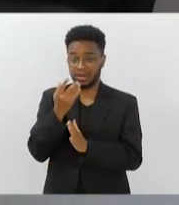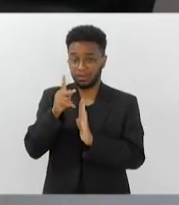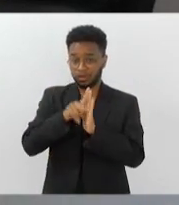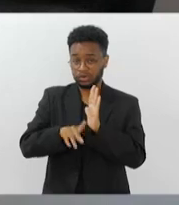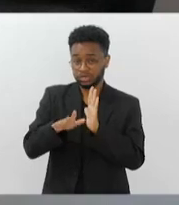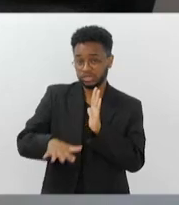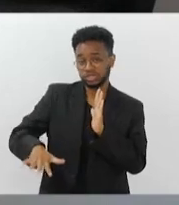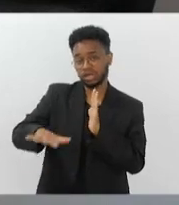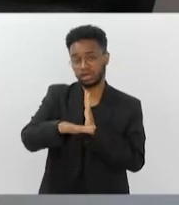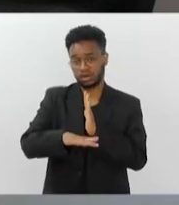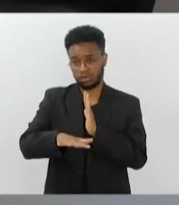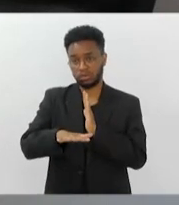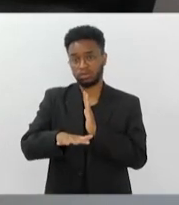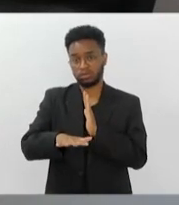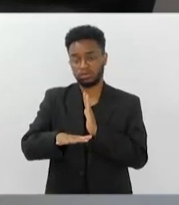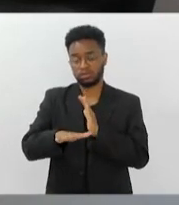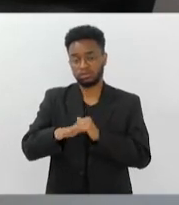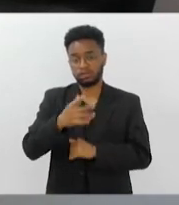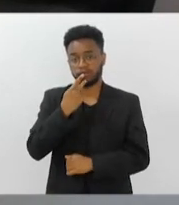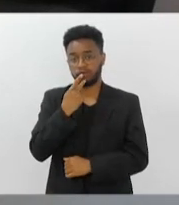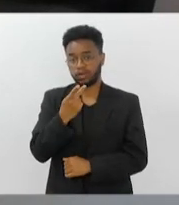amplo, tratando de